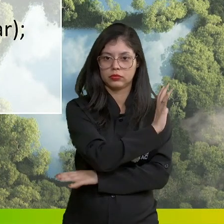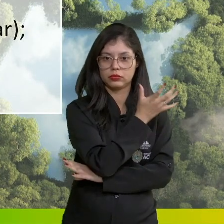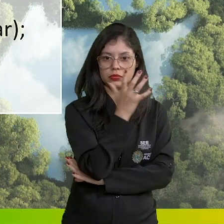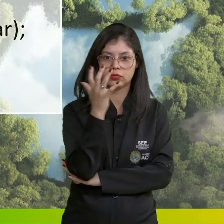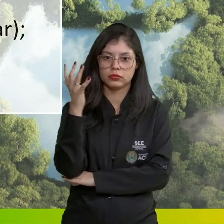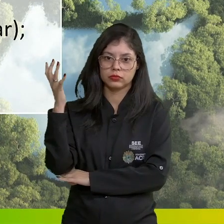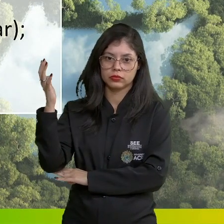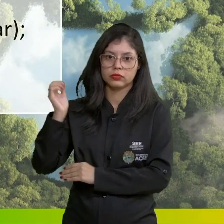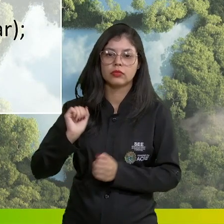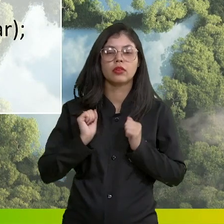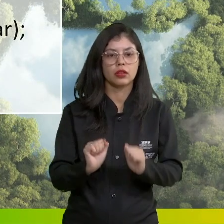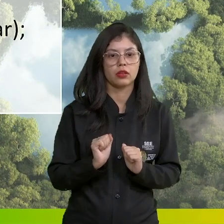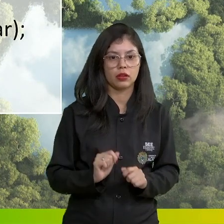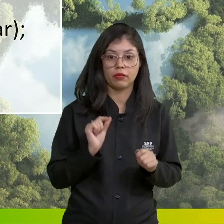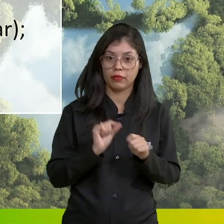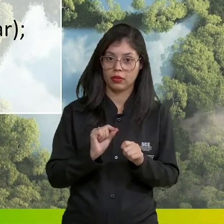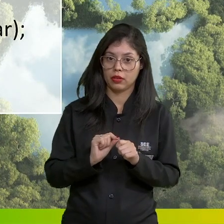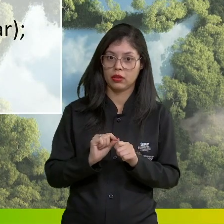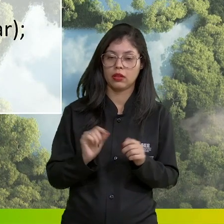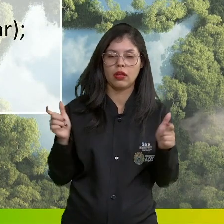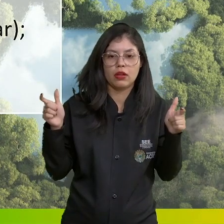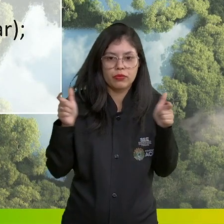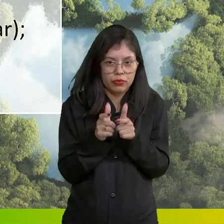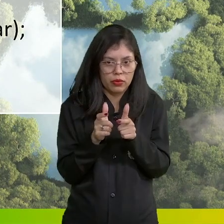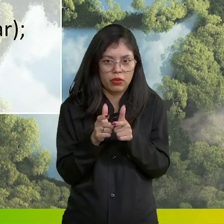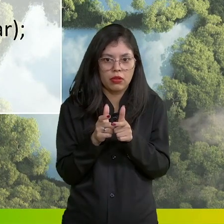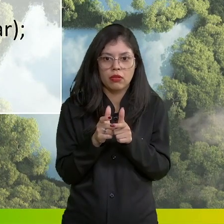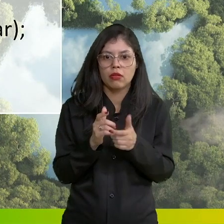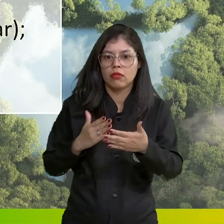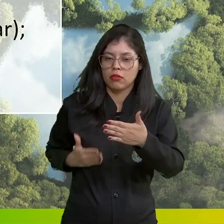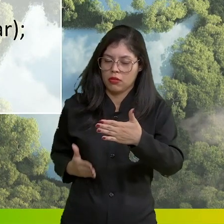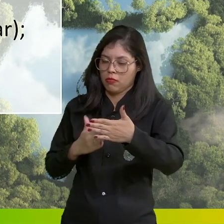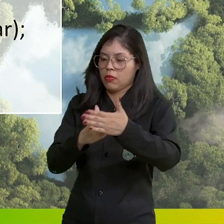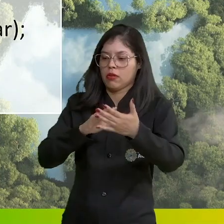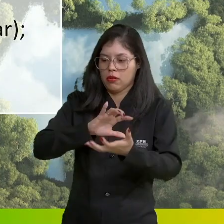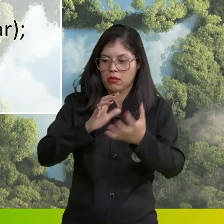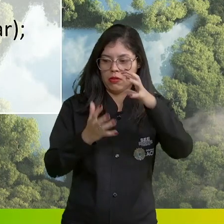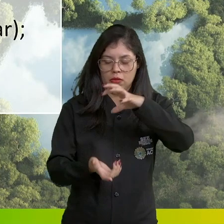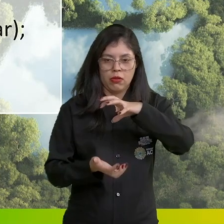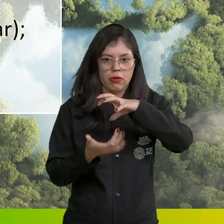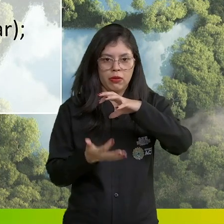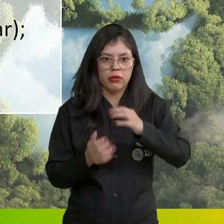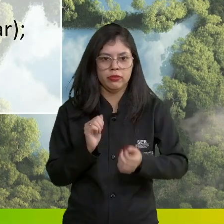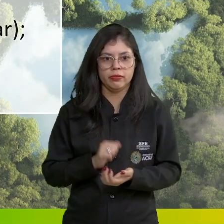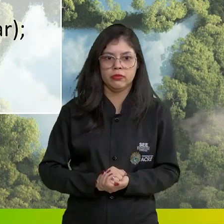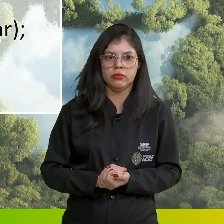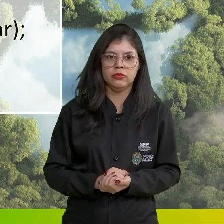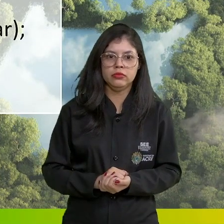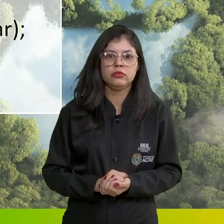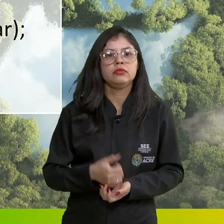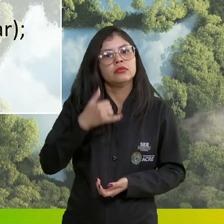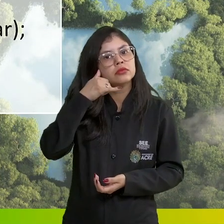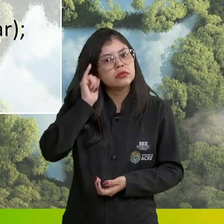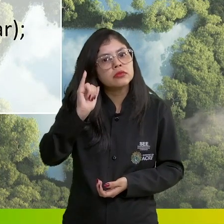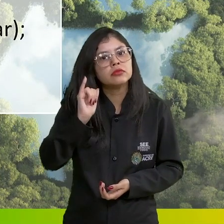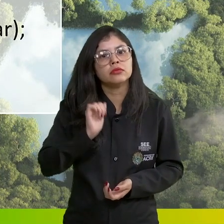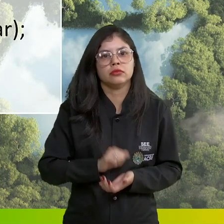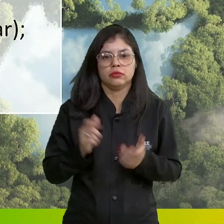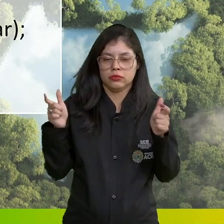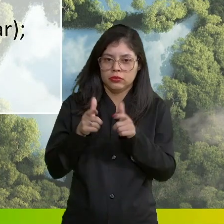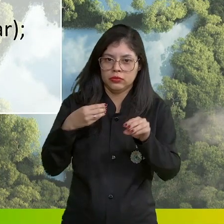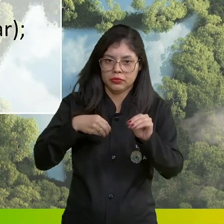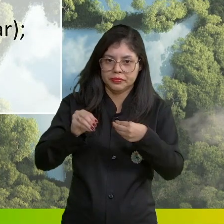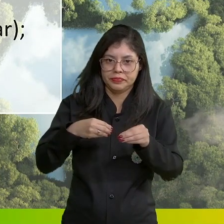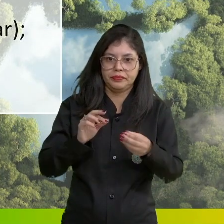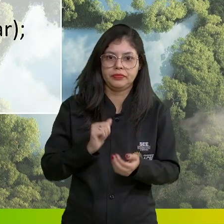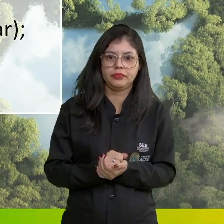florestas. Isso pode ser feito para minimizar esse impacto do efeito estufa. Consumo consciente, evitar desperdício, reduzir